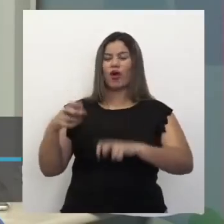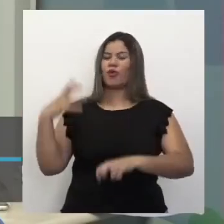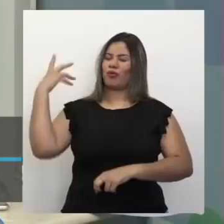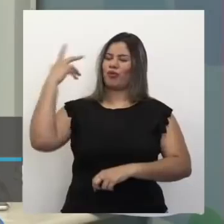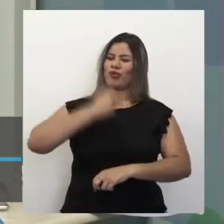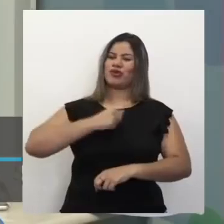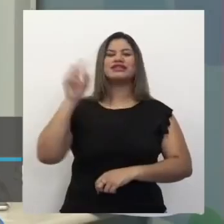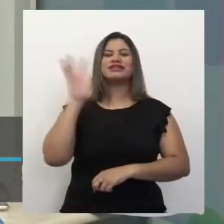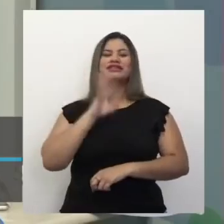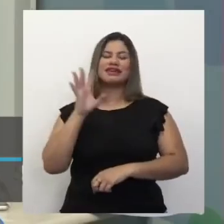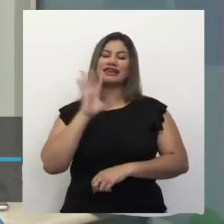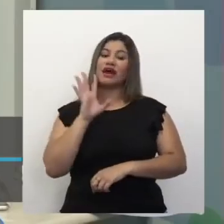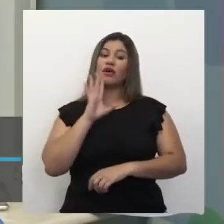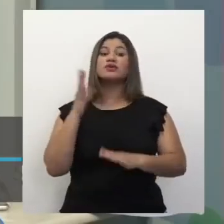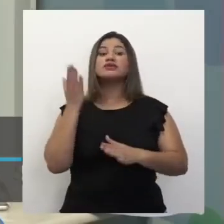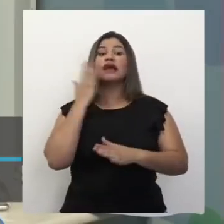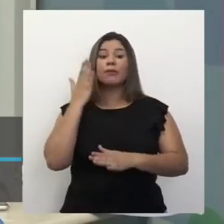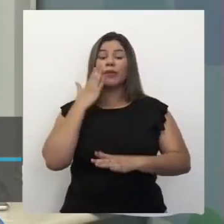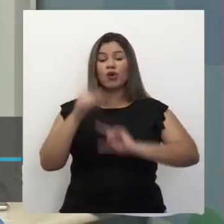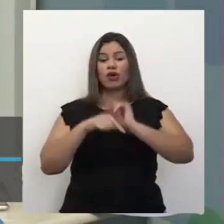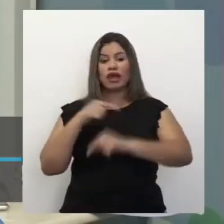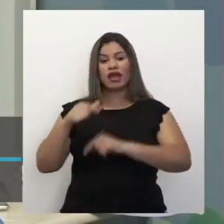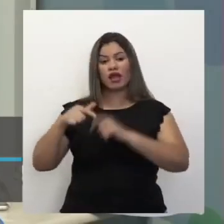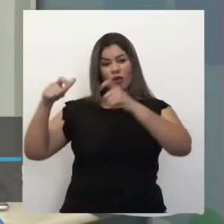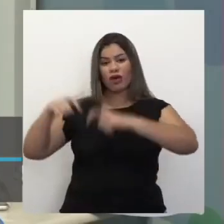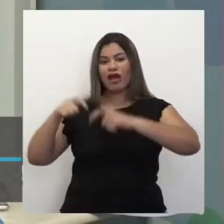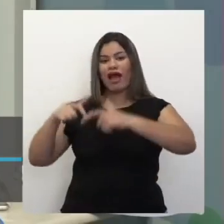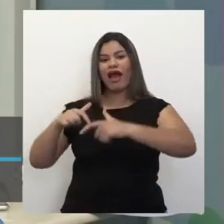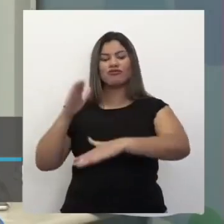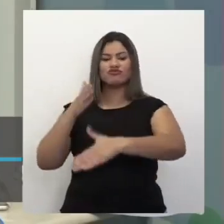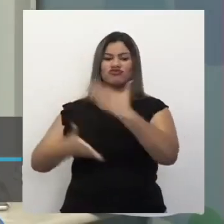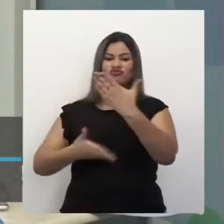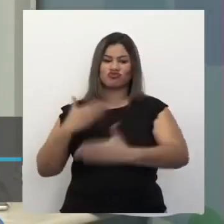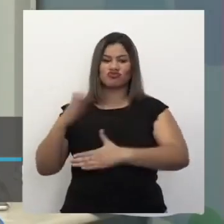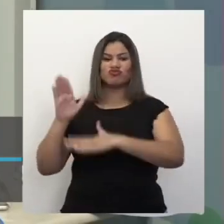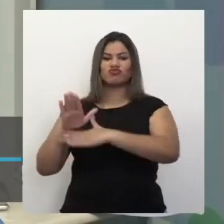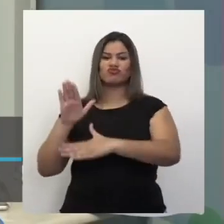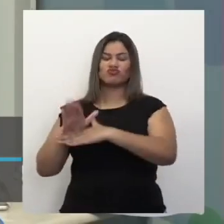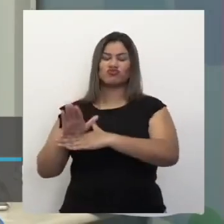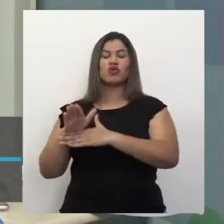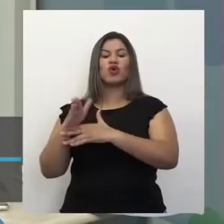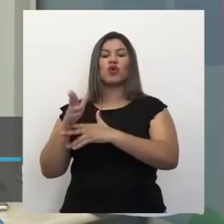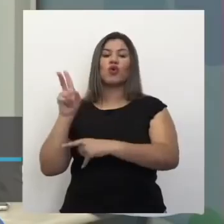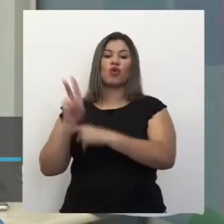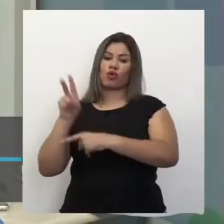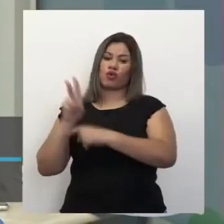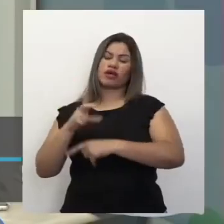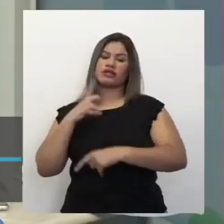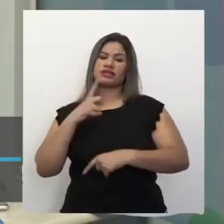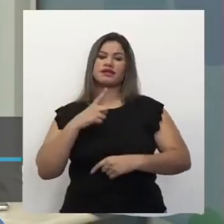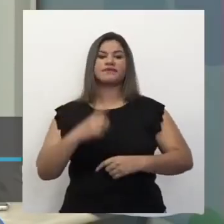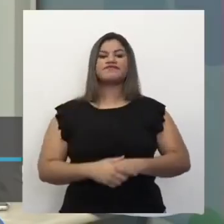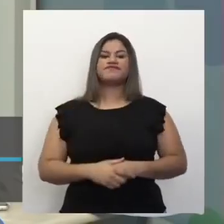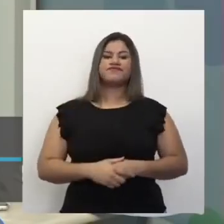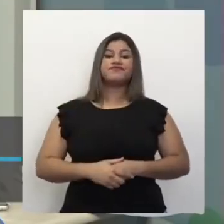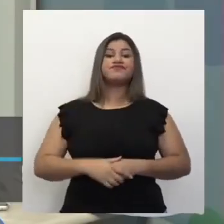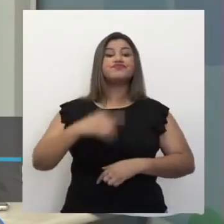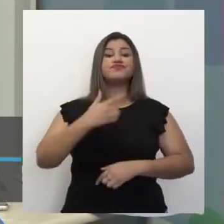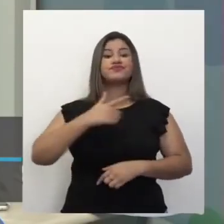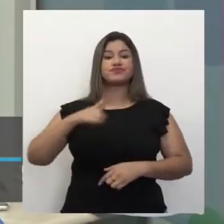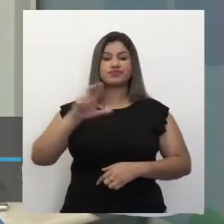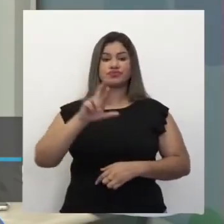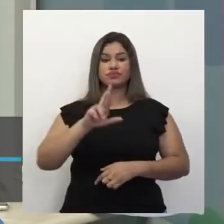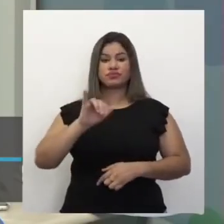saber que pelo menos uma parte, né, está preservado. Região rica de manancial também é Riacho Grande, e tem